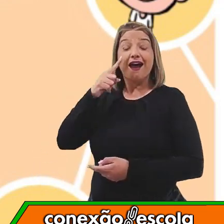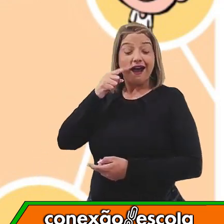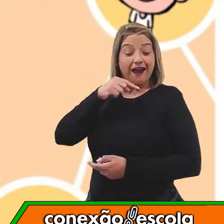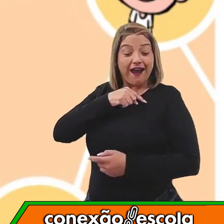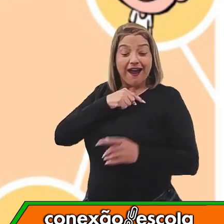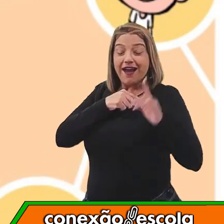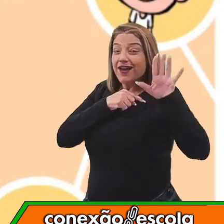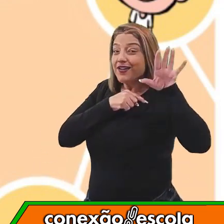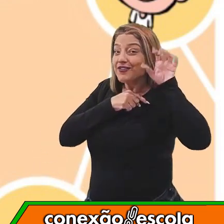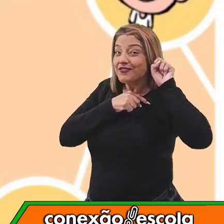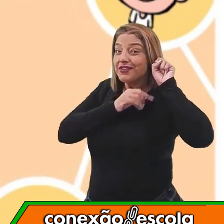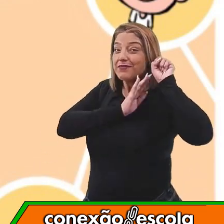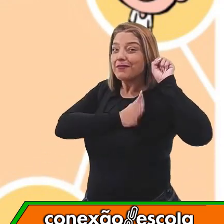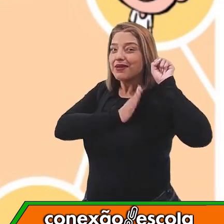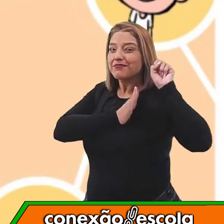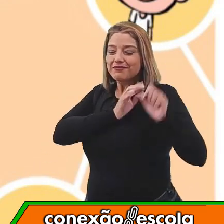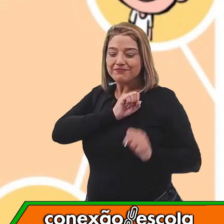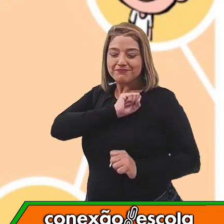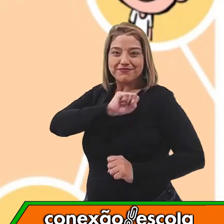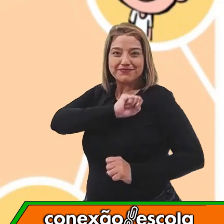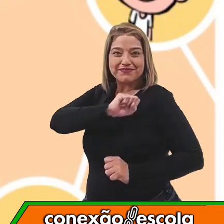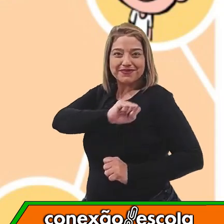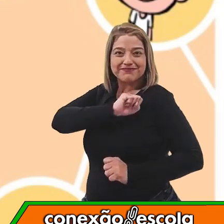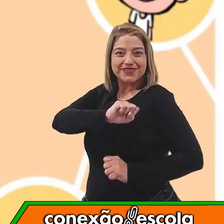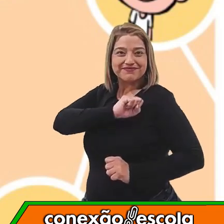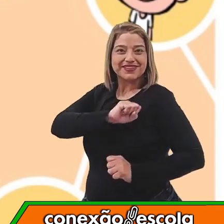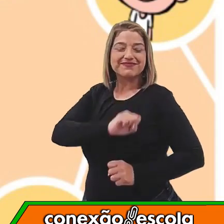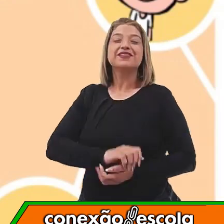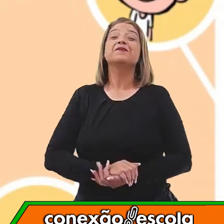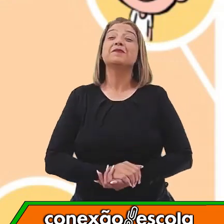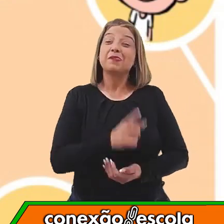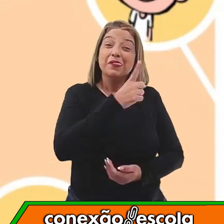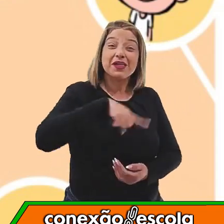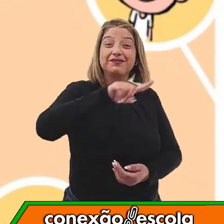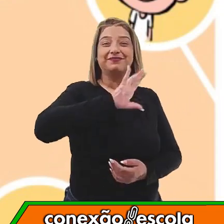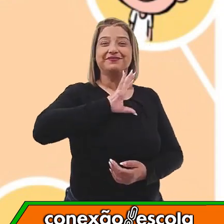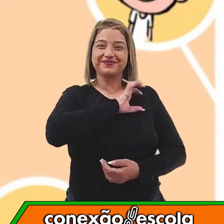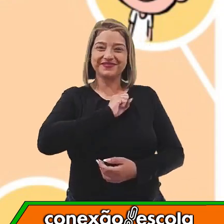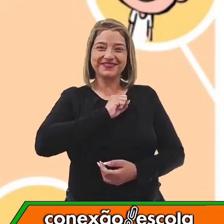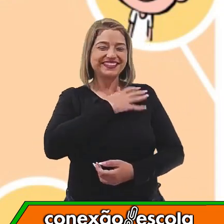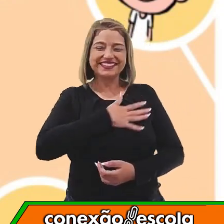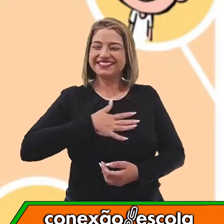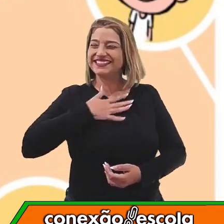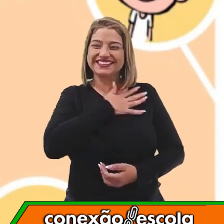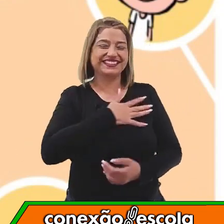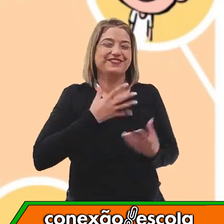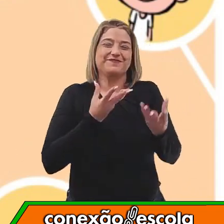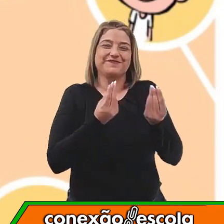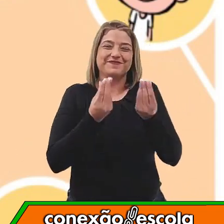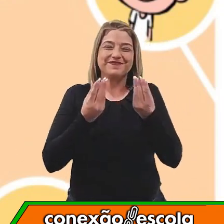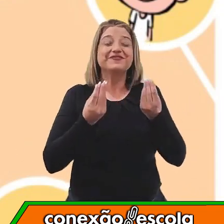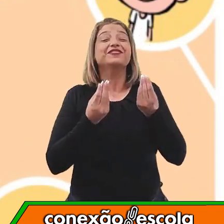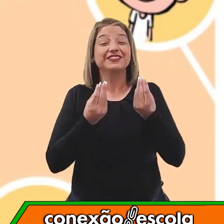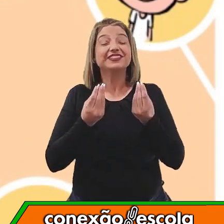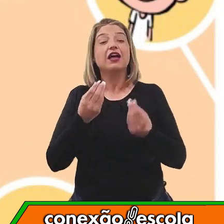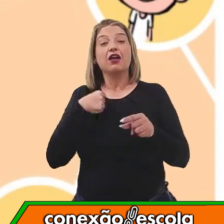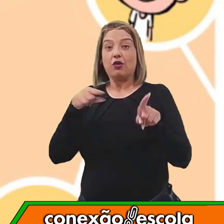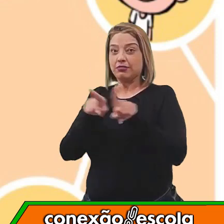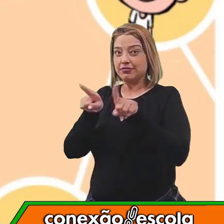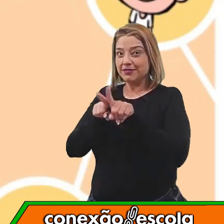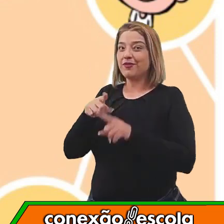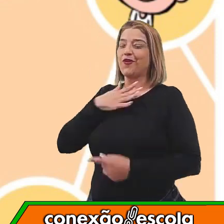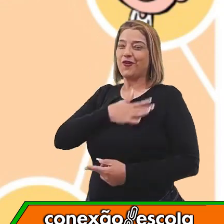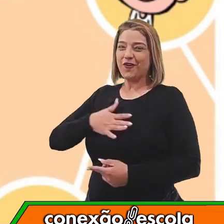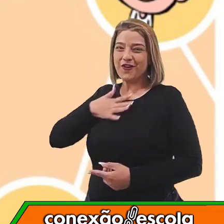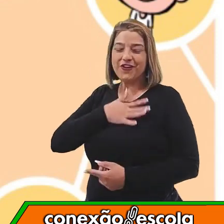coração. E aí, gostaram? Eu adorei. E você, Pro Isabel? Demais, gente. Olha só, o programa